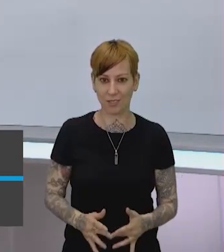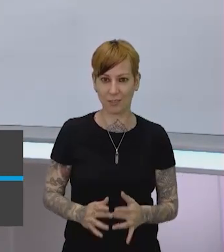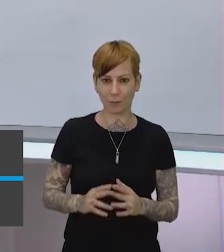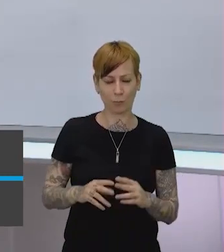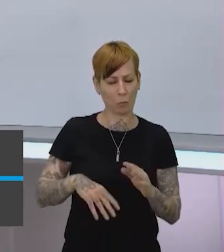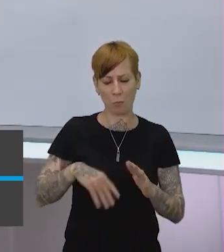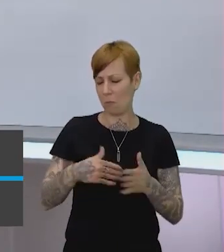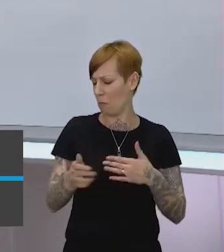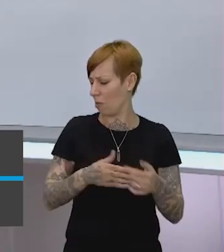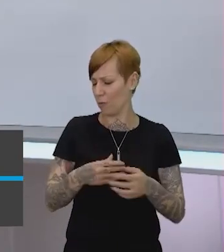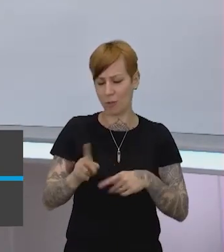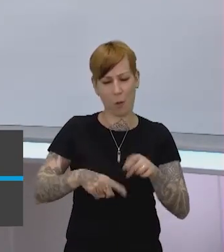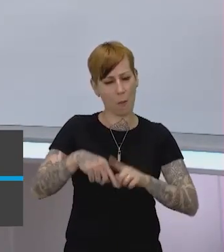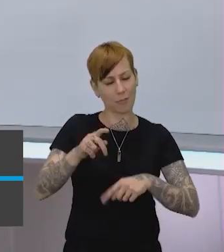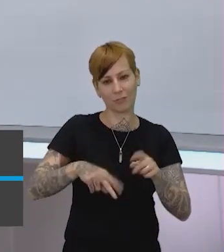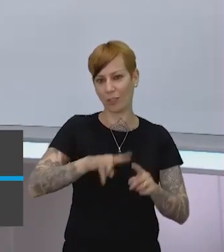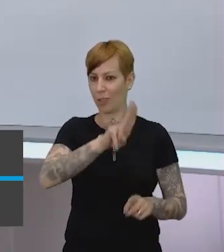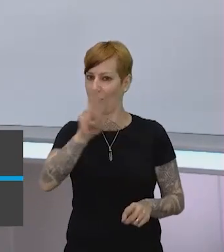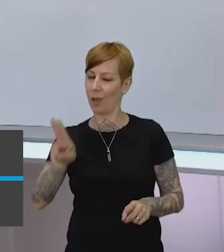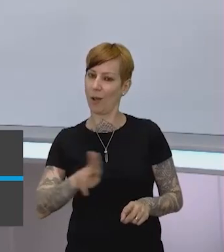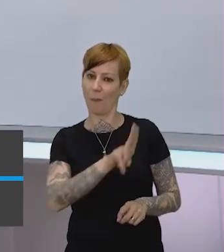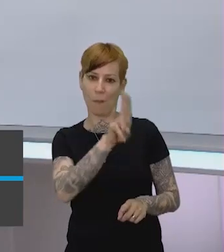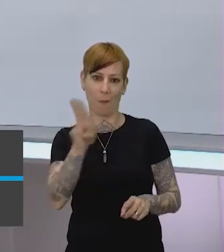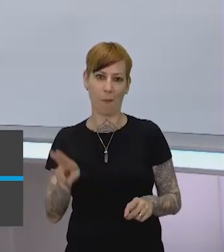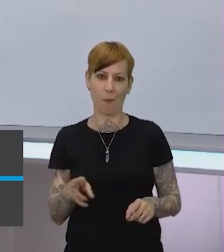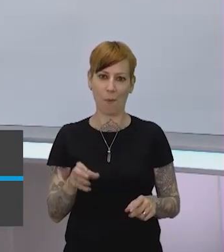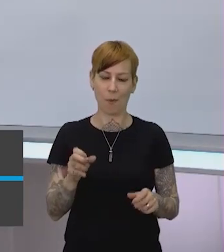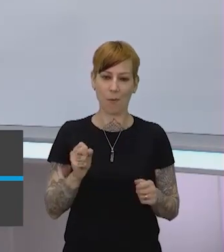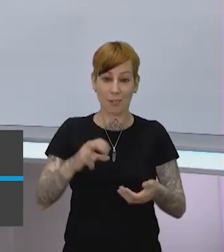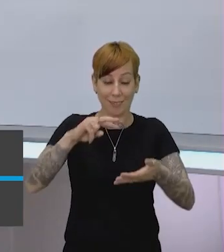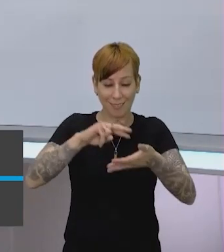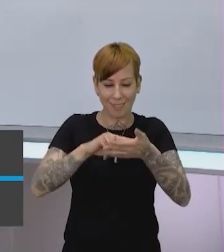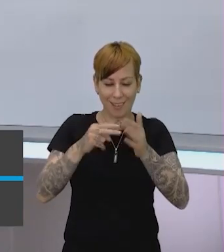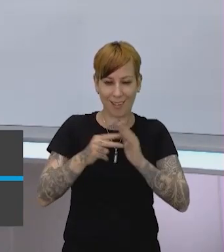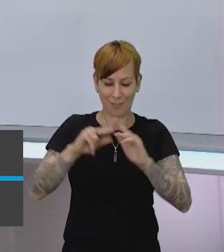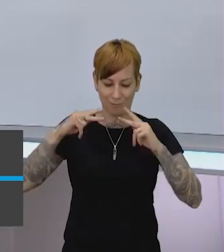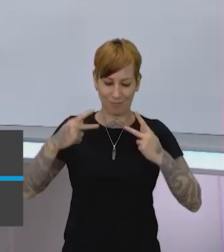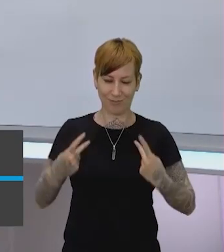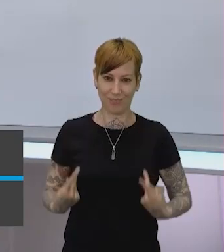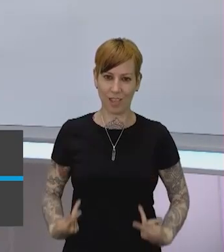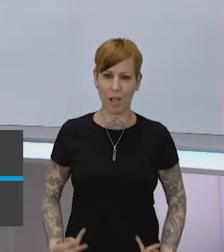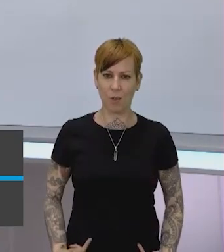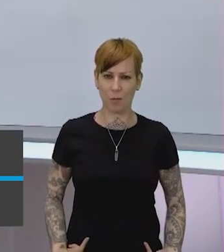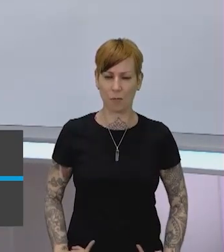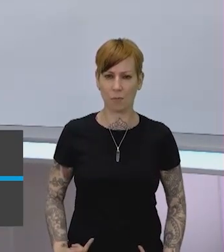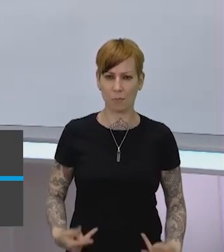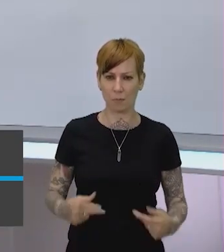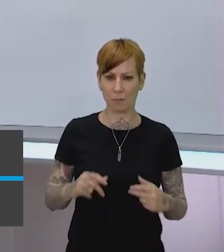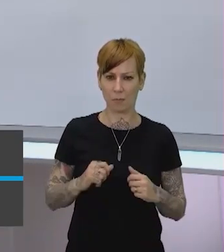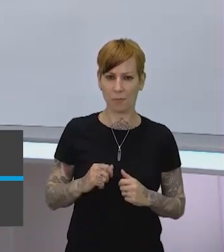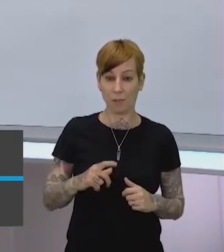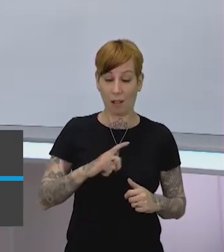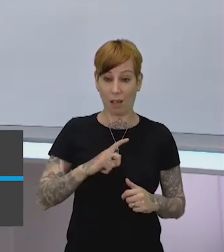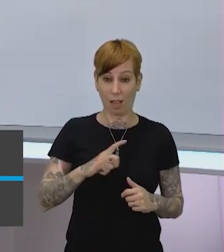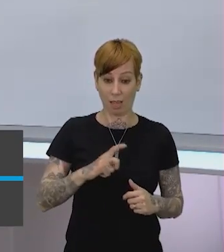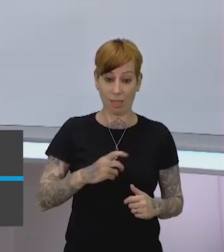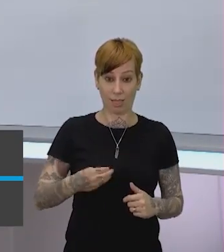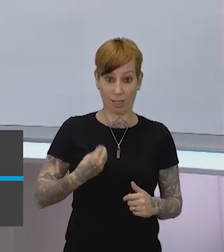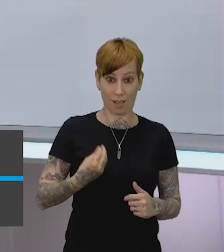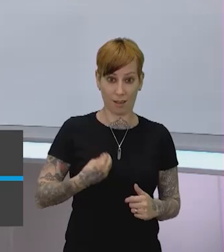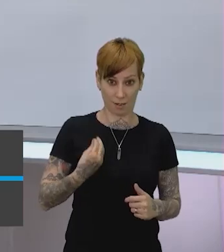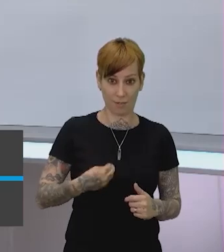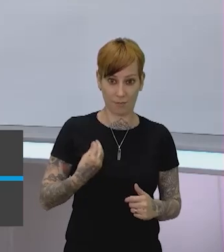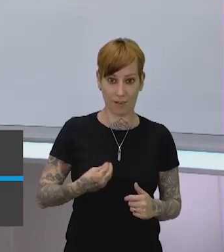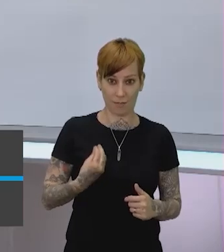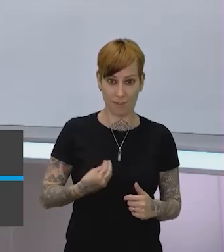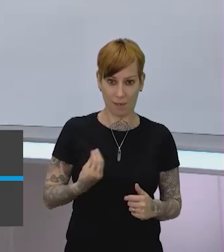nós utilizamos, eles têm um sentido humano, esse objeto ele tem uma existência, ou seja,